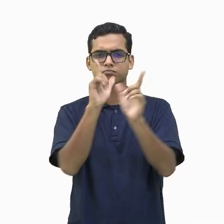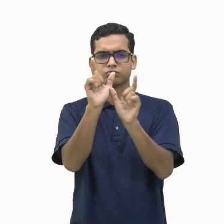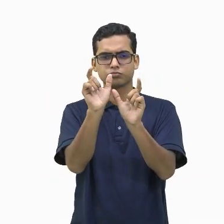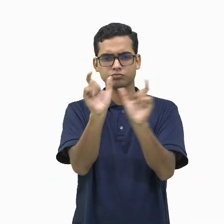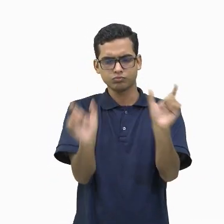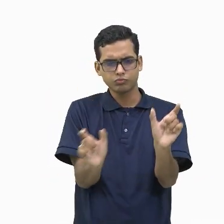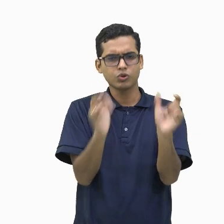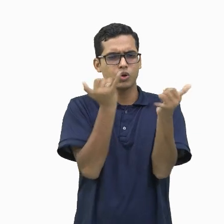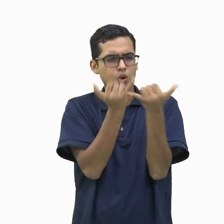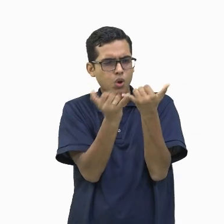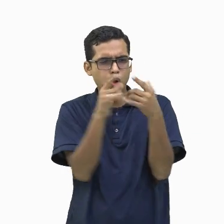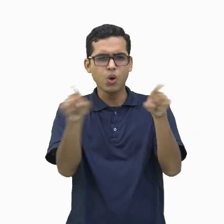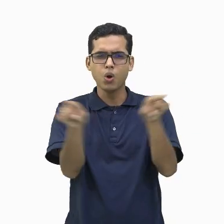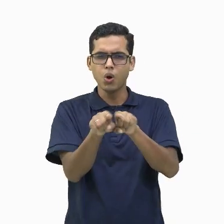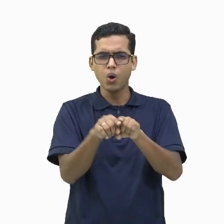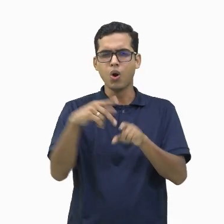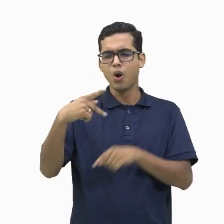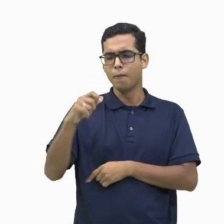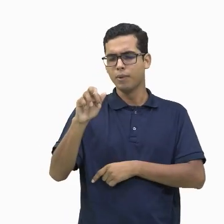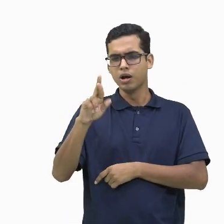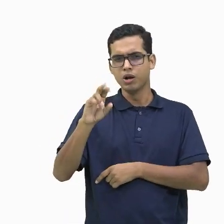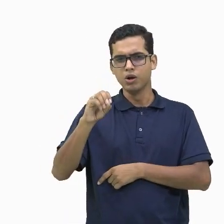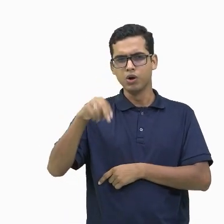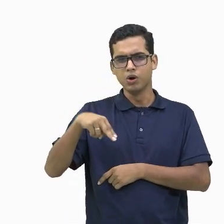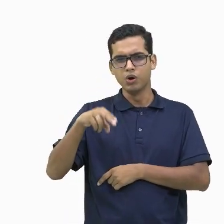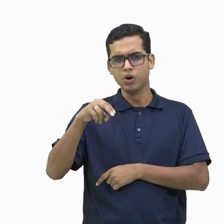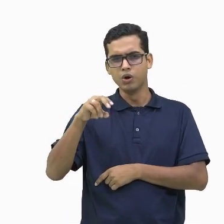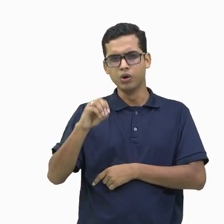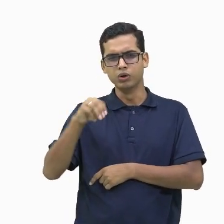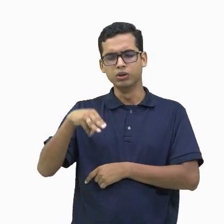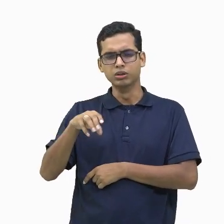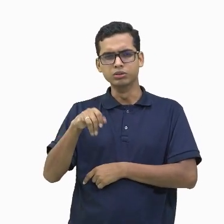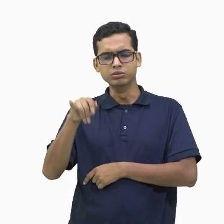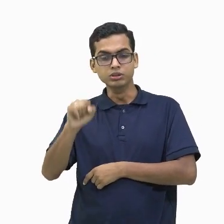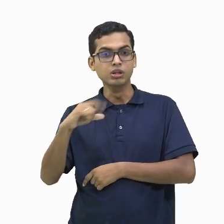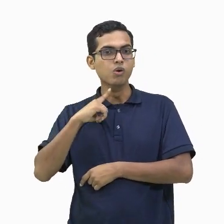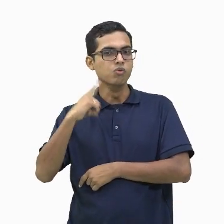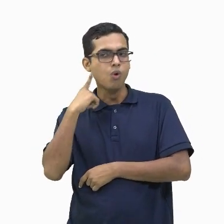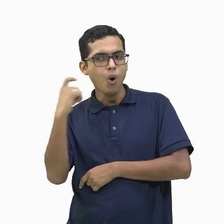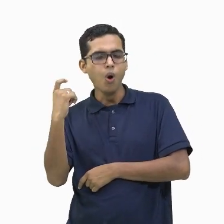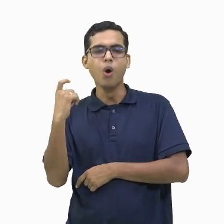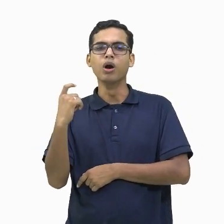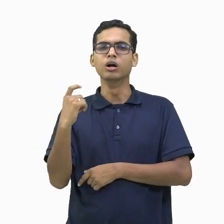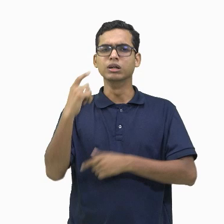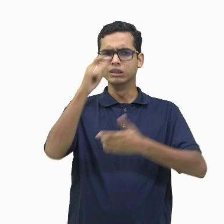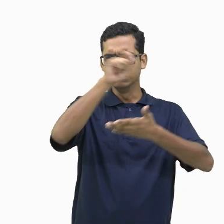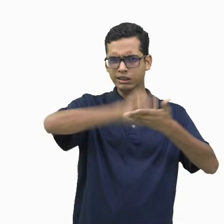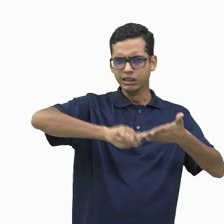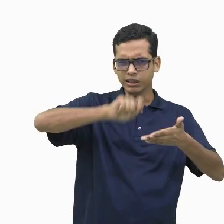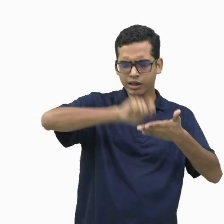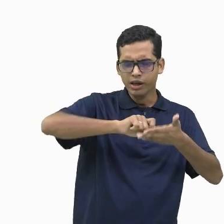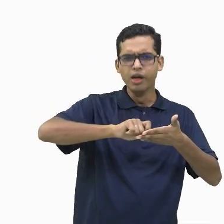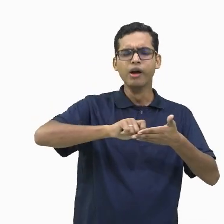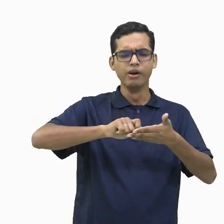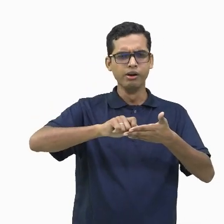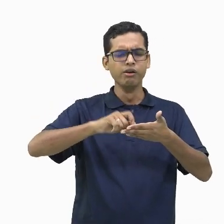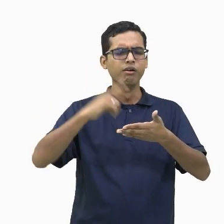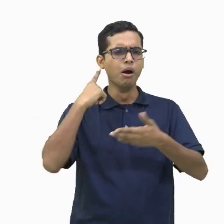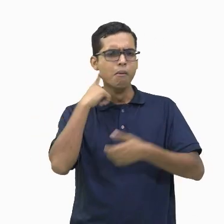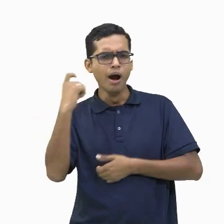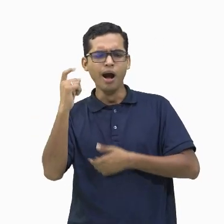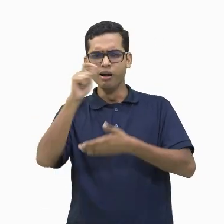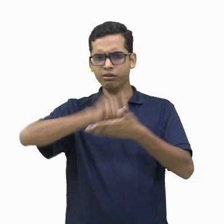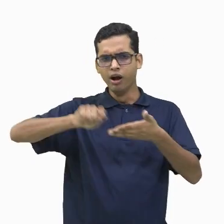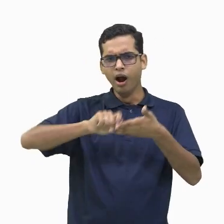Palavra parônima, gente, é a palavra que tem uma sonoridade parecida, é escrita também, mas significam coisas diferentes.